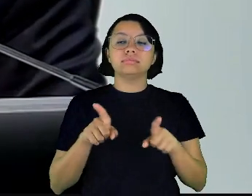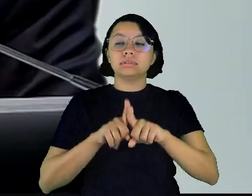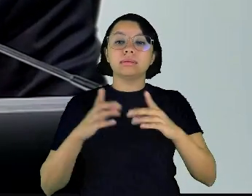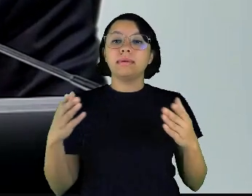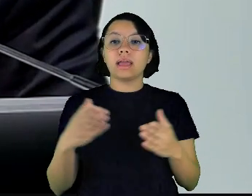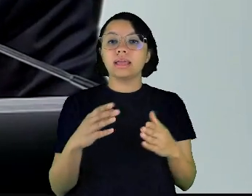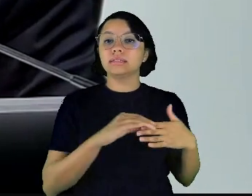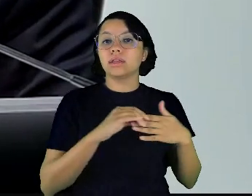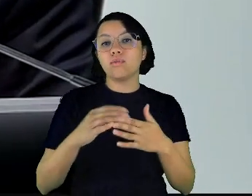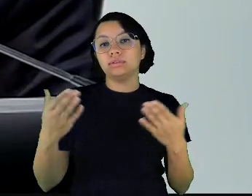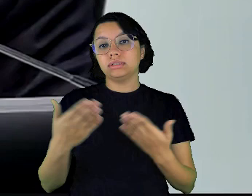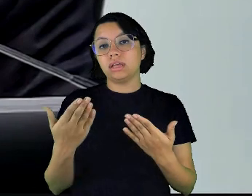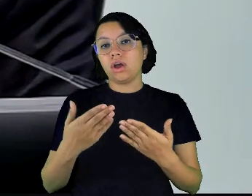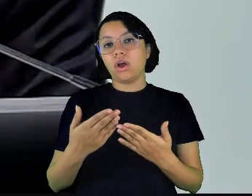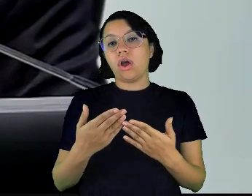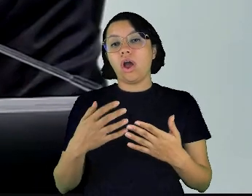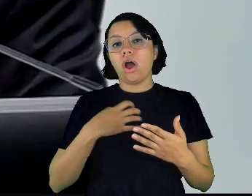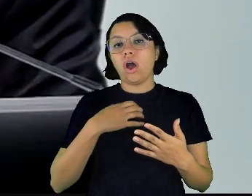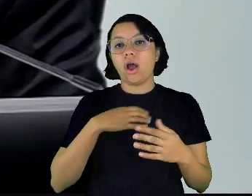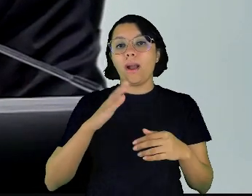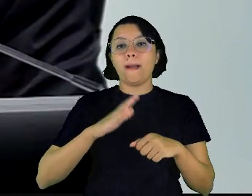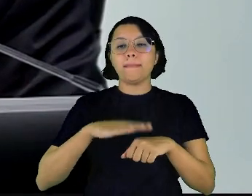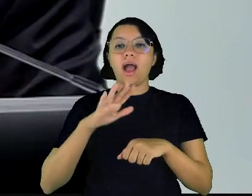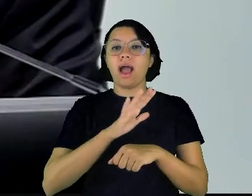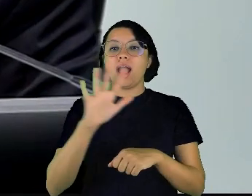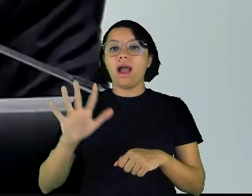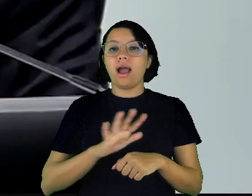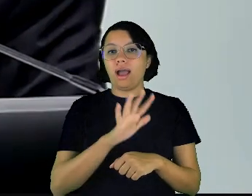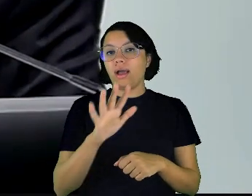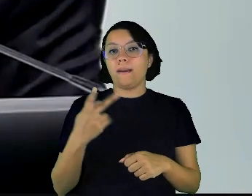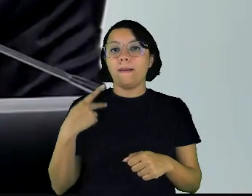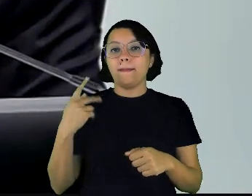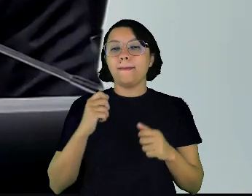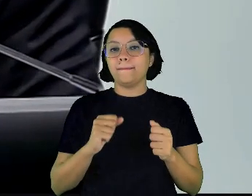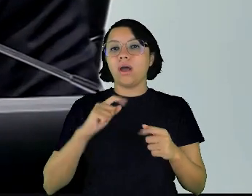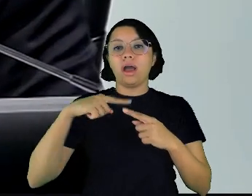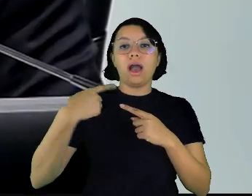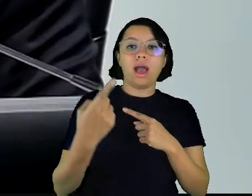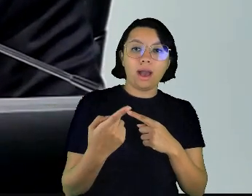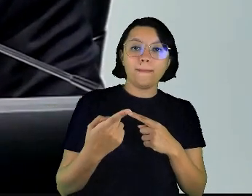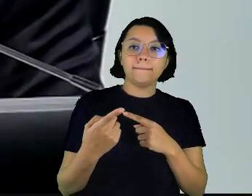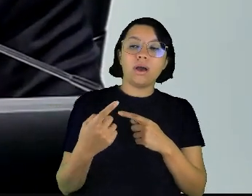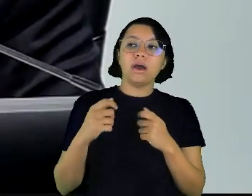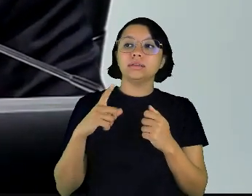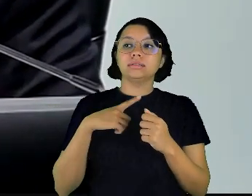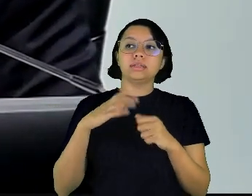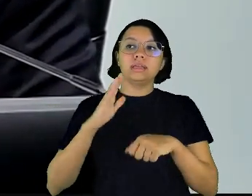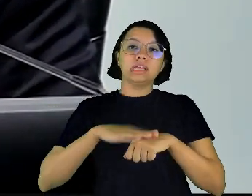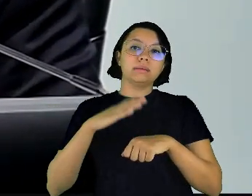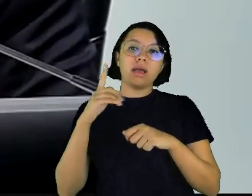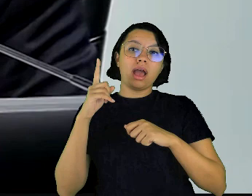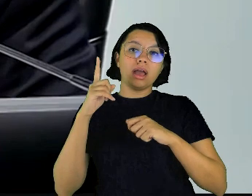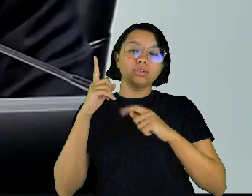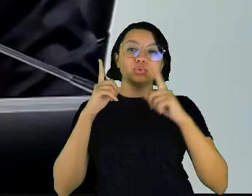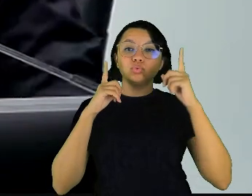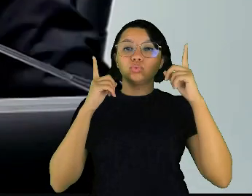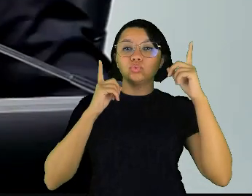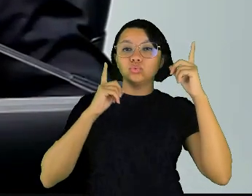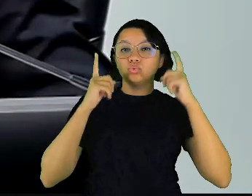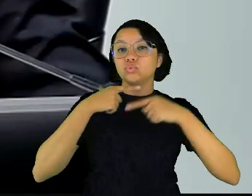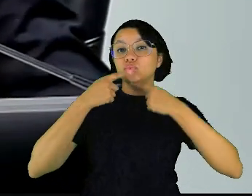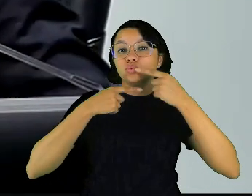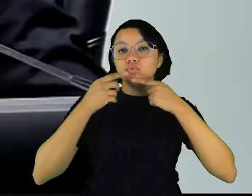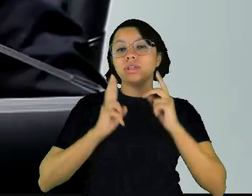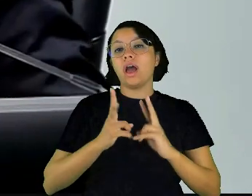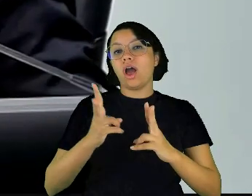trazer agora de uma forma mais genérica e ampla, para que a gente possa depois poder ter mais dúvidas e continuar conversando. Então,